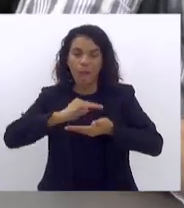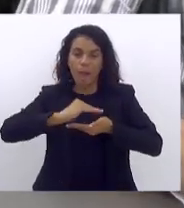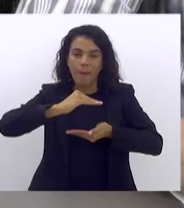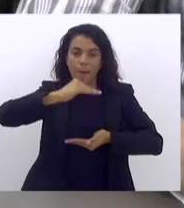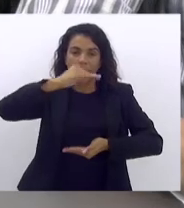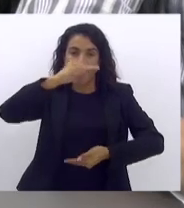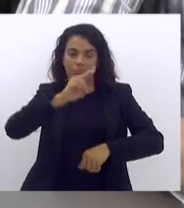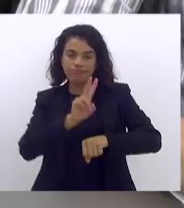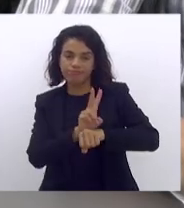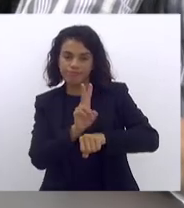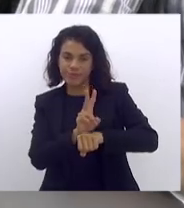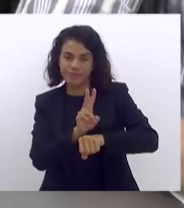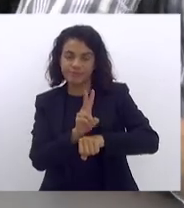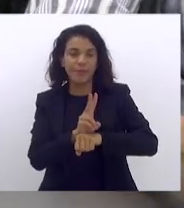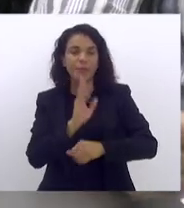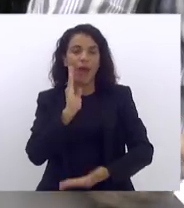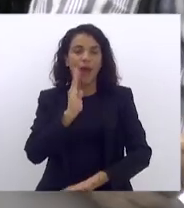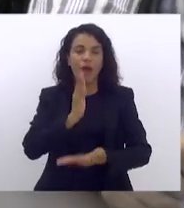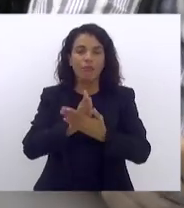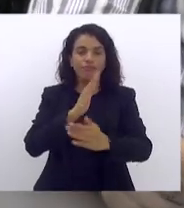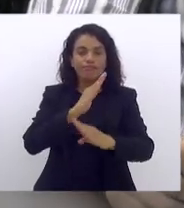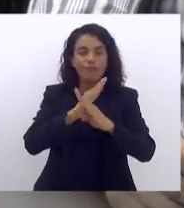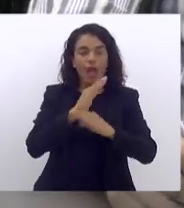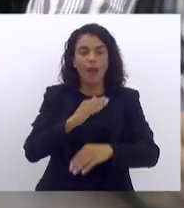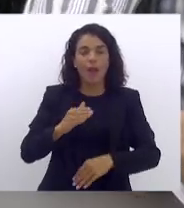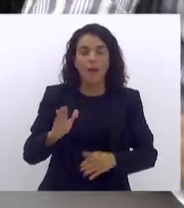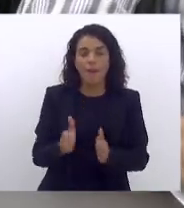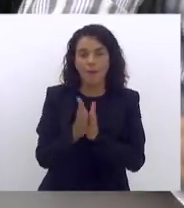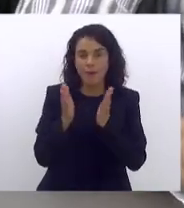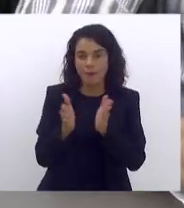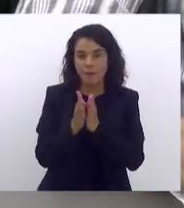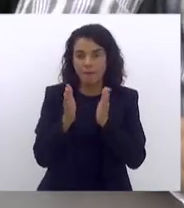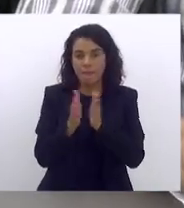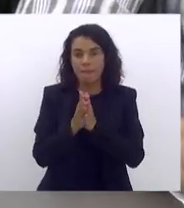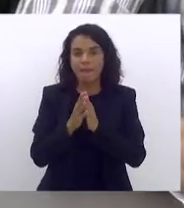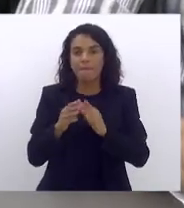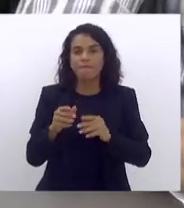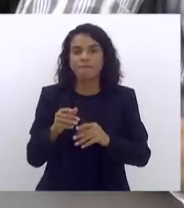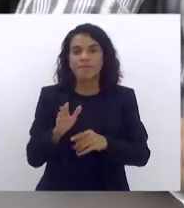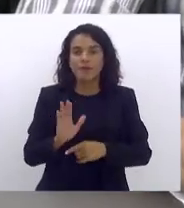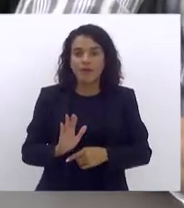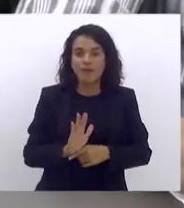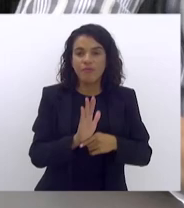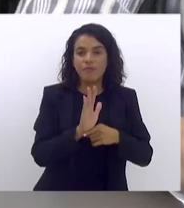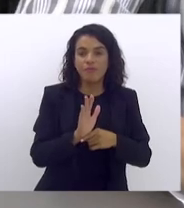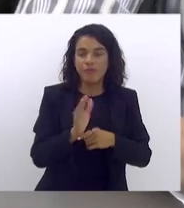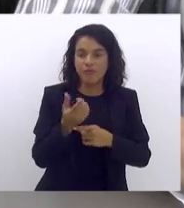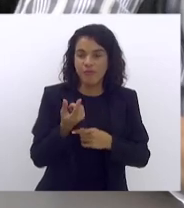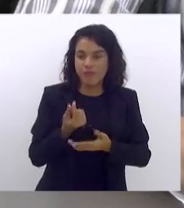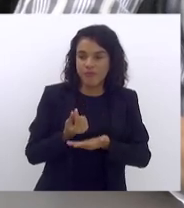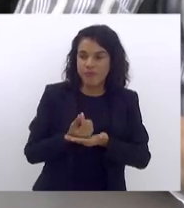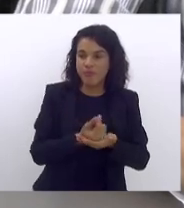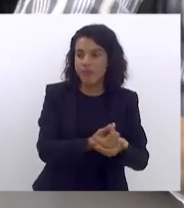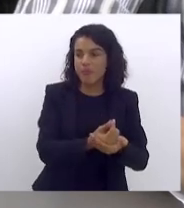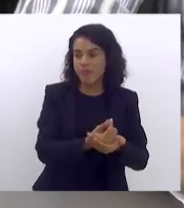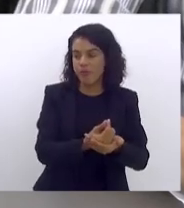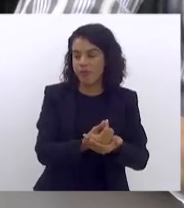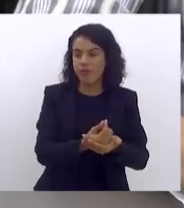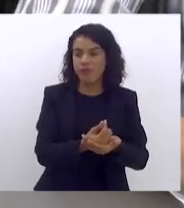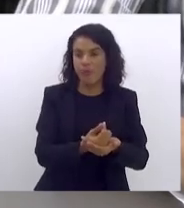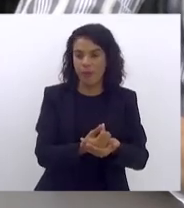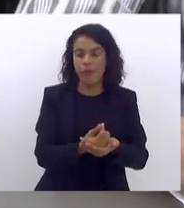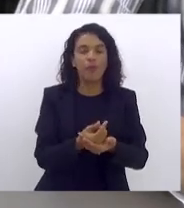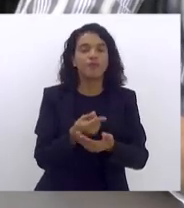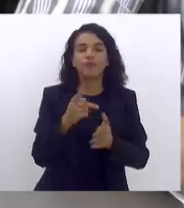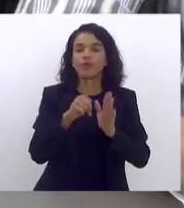o fundo de combate à pobreza, para custear as questões do que